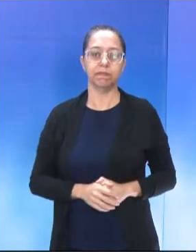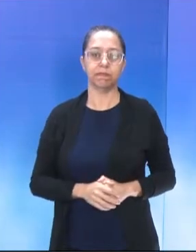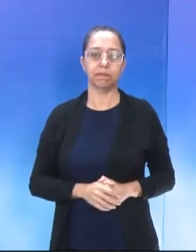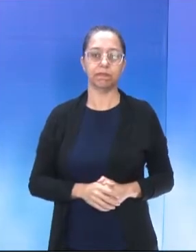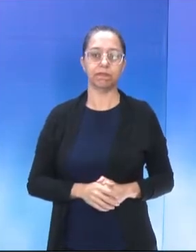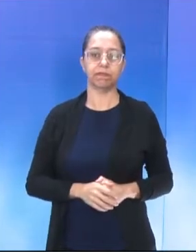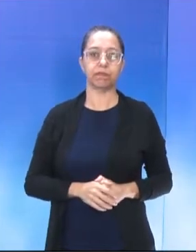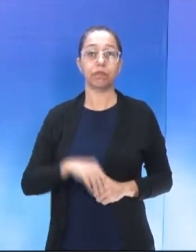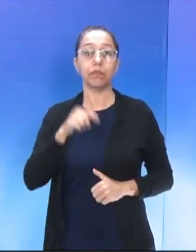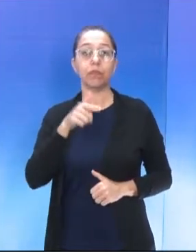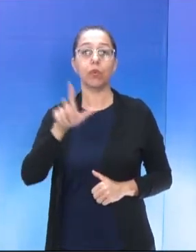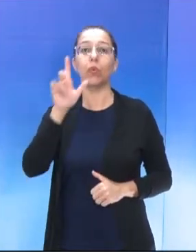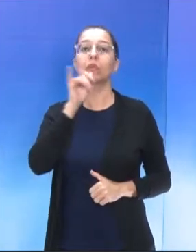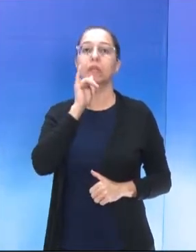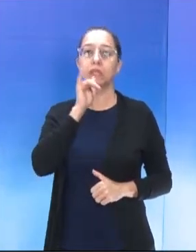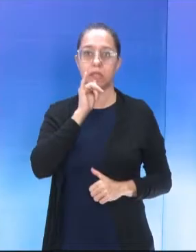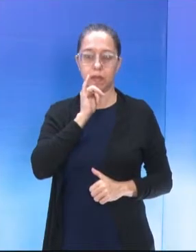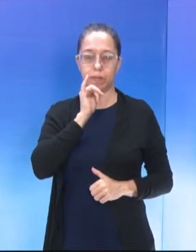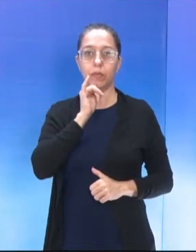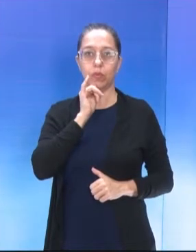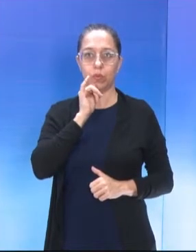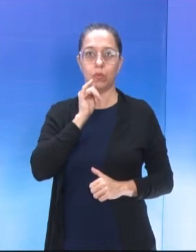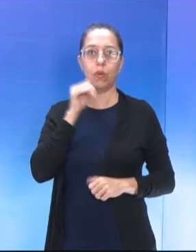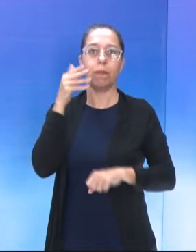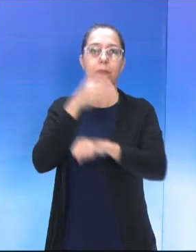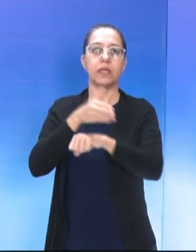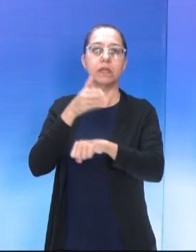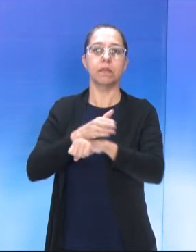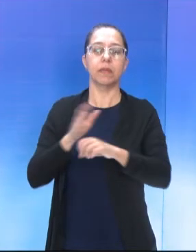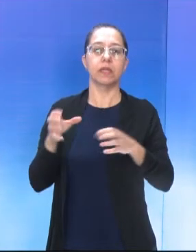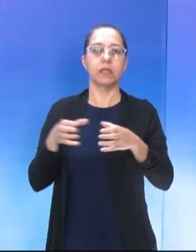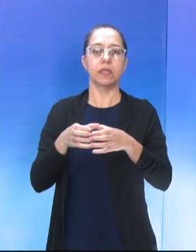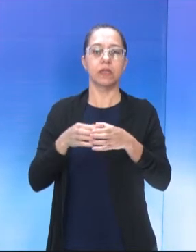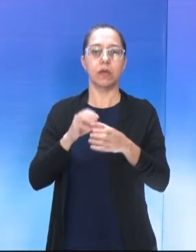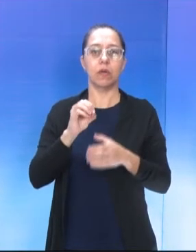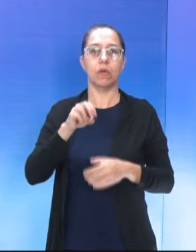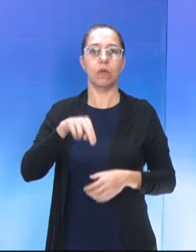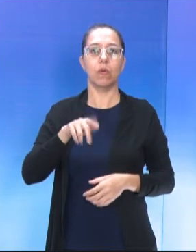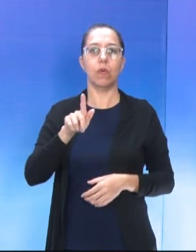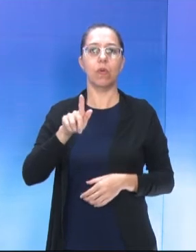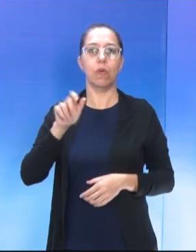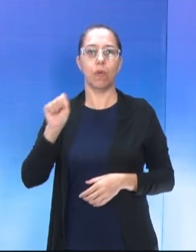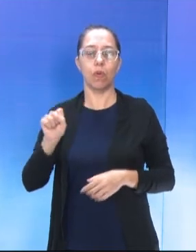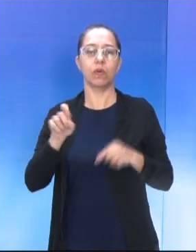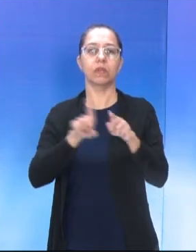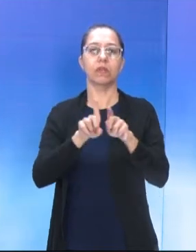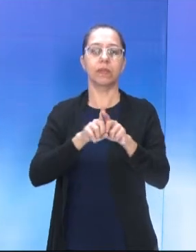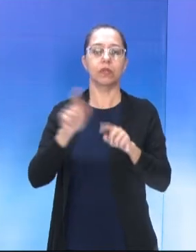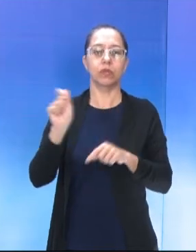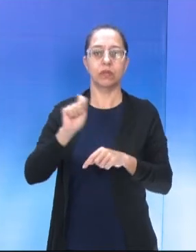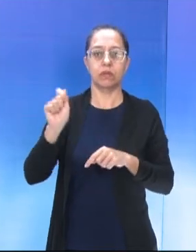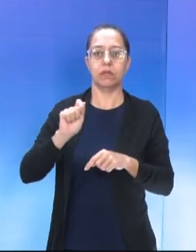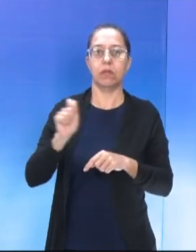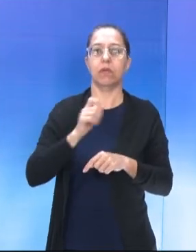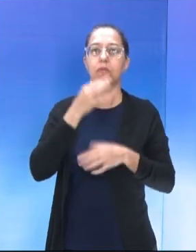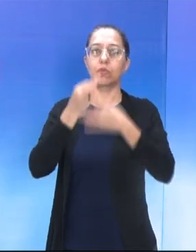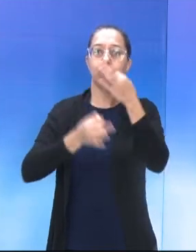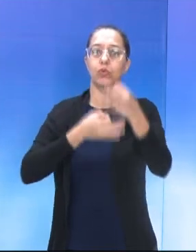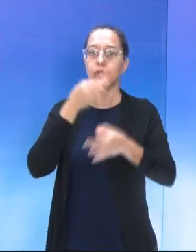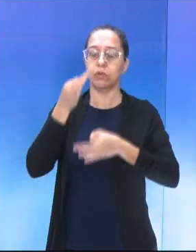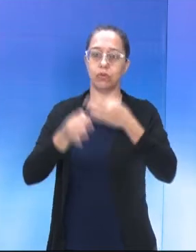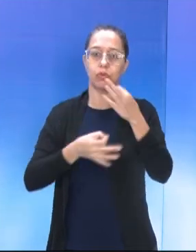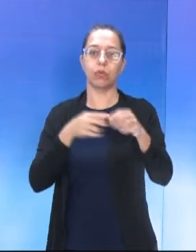Mais um exemplo aí, ficou participação das ONGs, das associações, na construção de sugestões